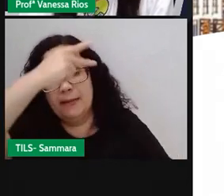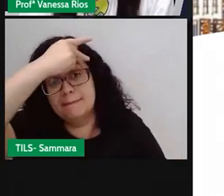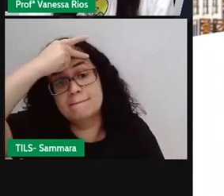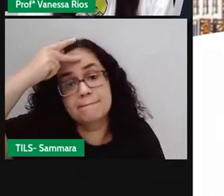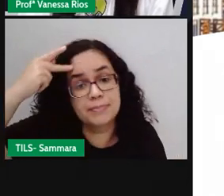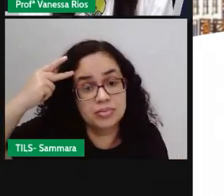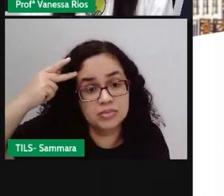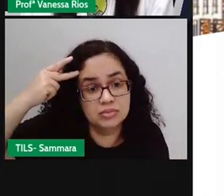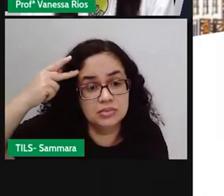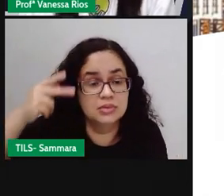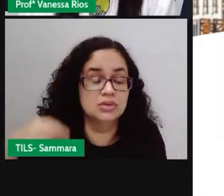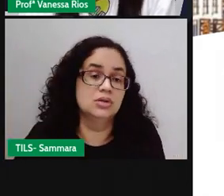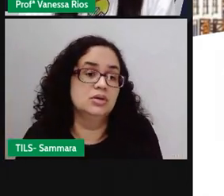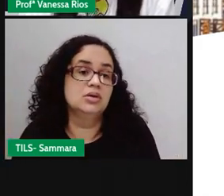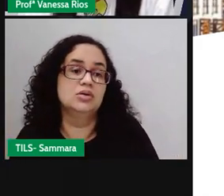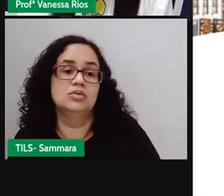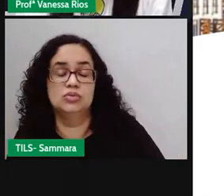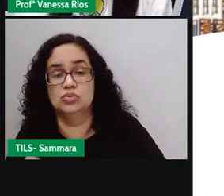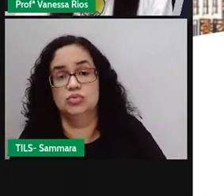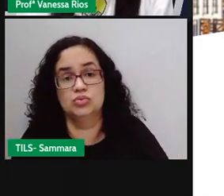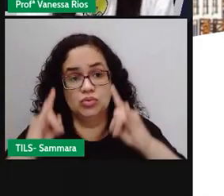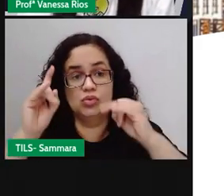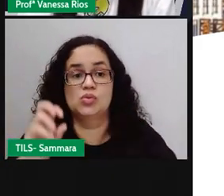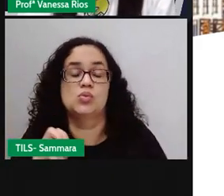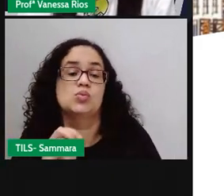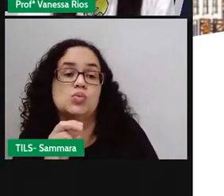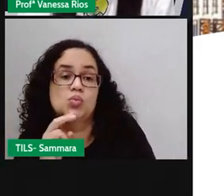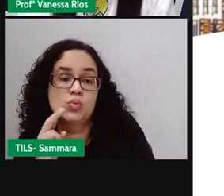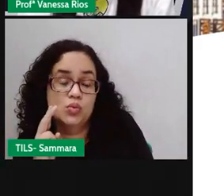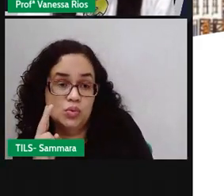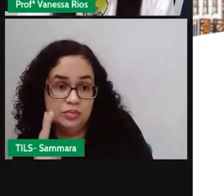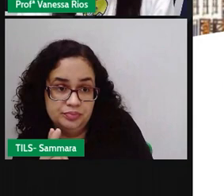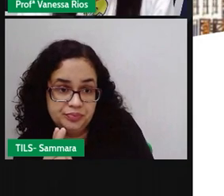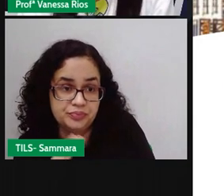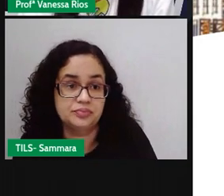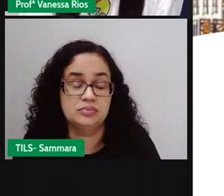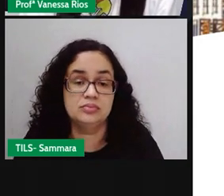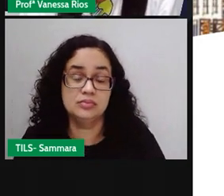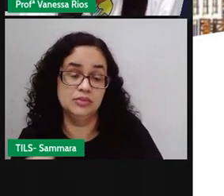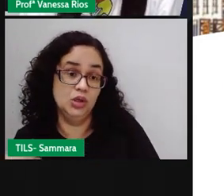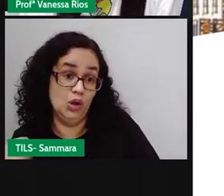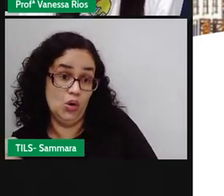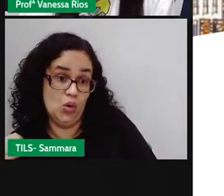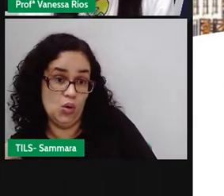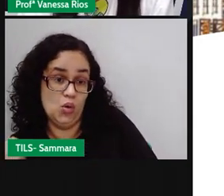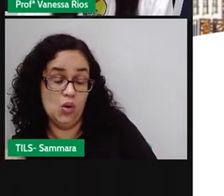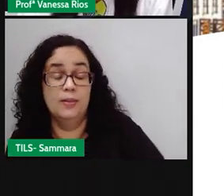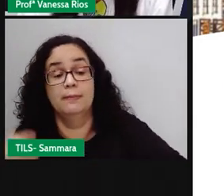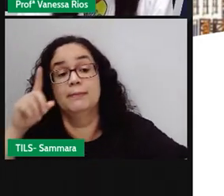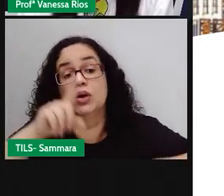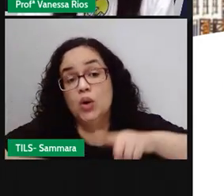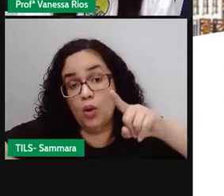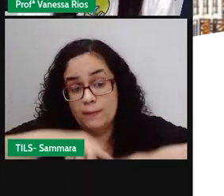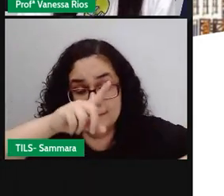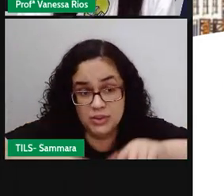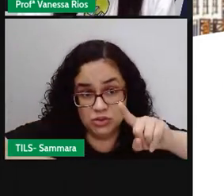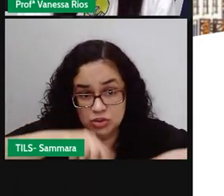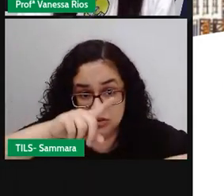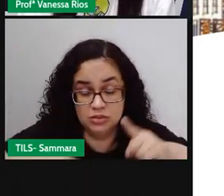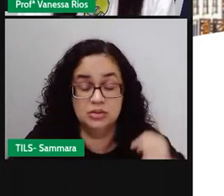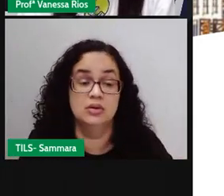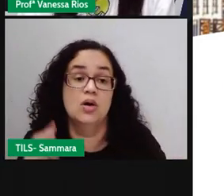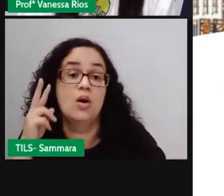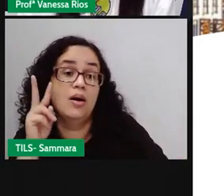pessoas. Sejam elas construções, sejam elas roupas, objetos. A